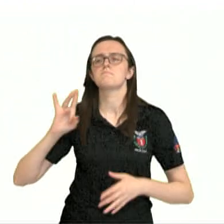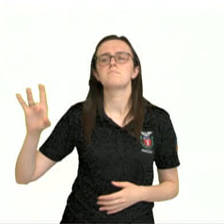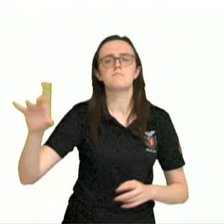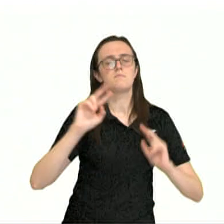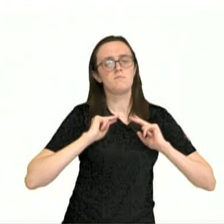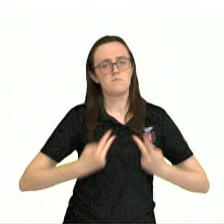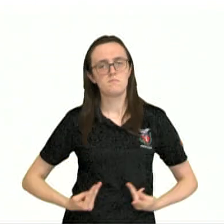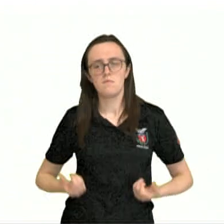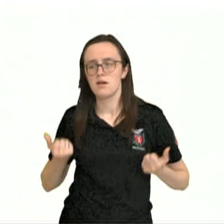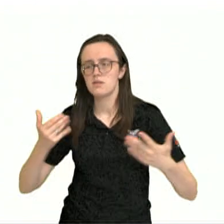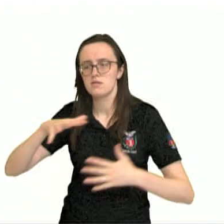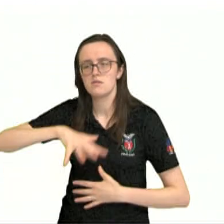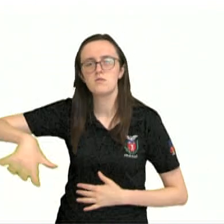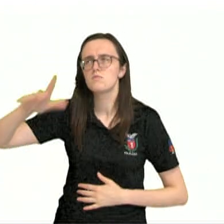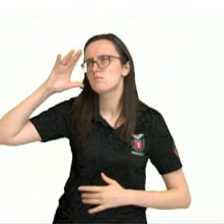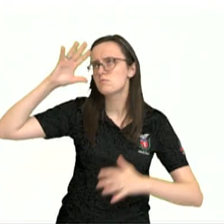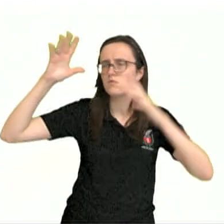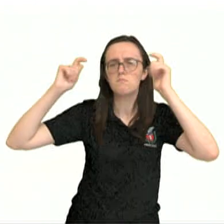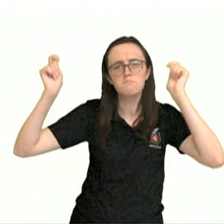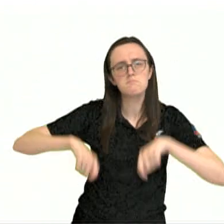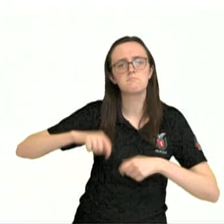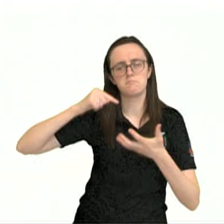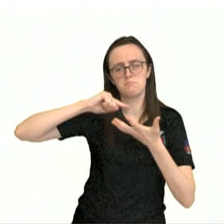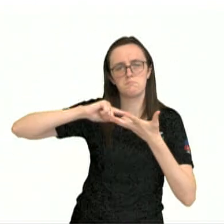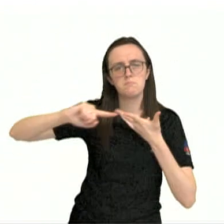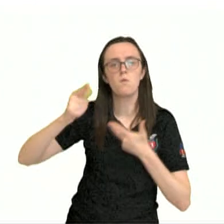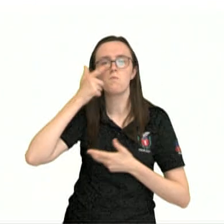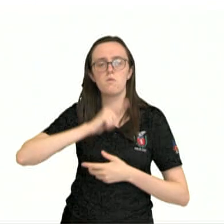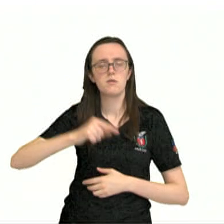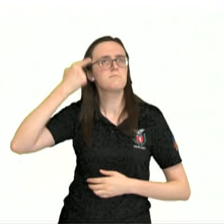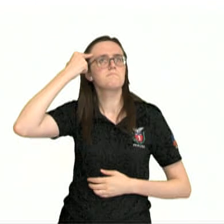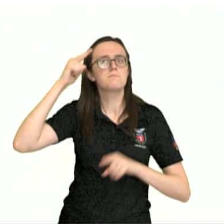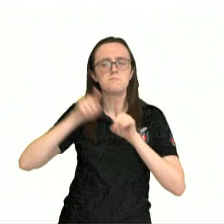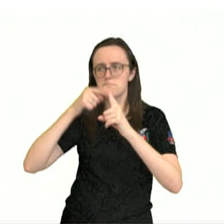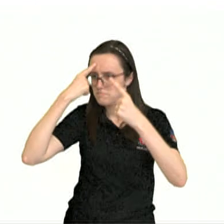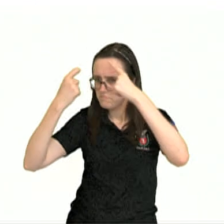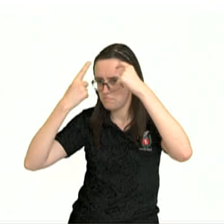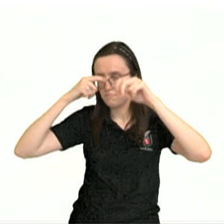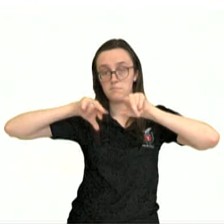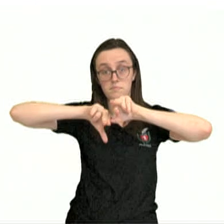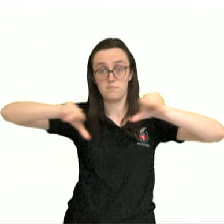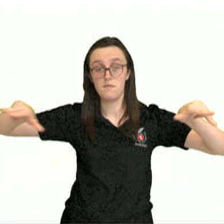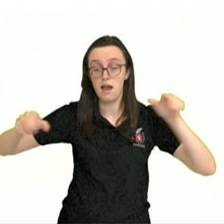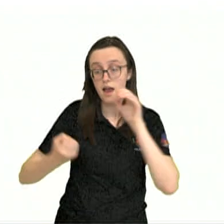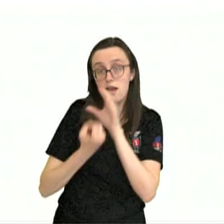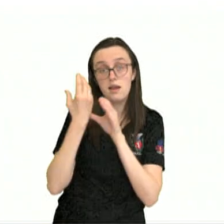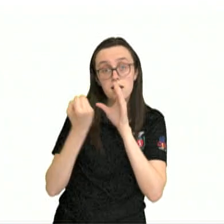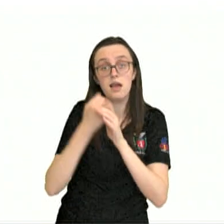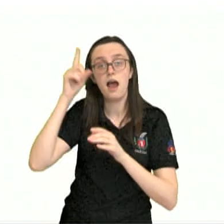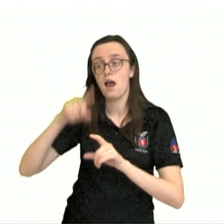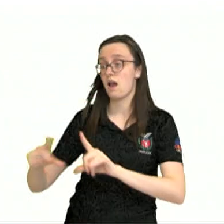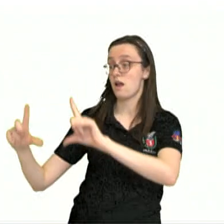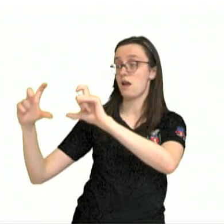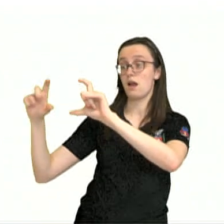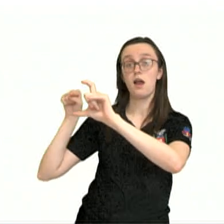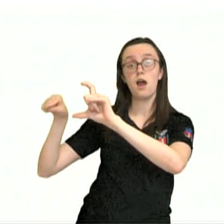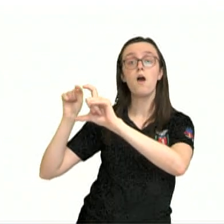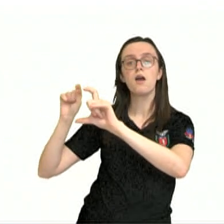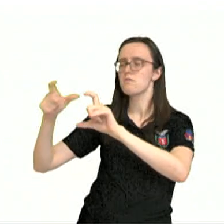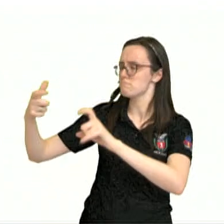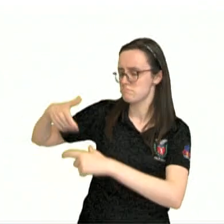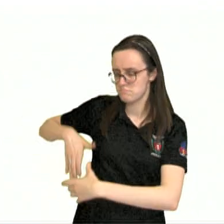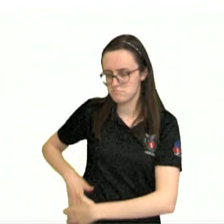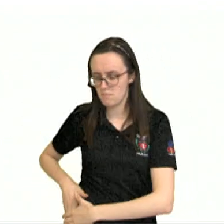humano, deu espaço aos sonhos e possibilidades do inconsciente e criatividade de cada um. A invenção da máquina fotográfica portátil